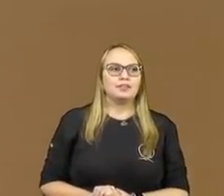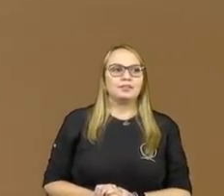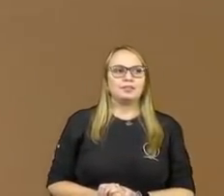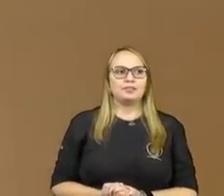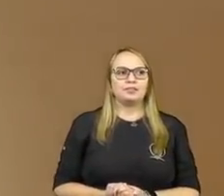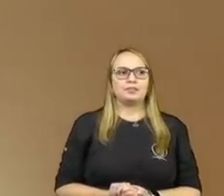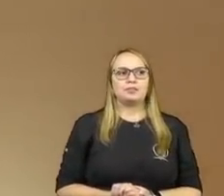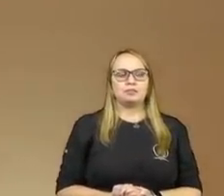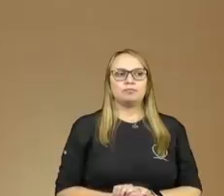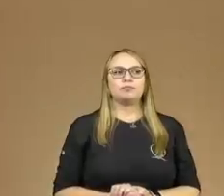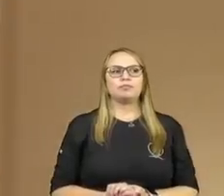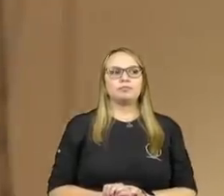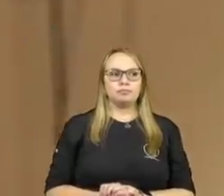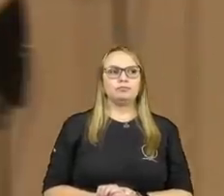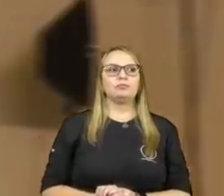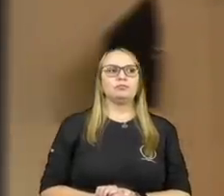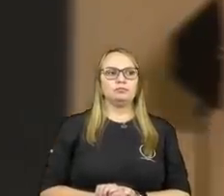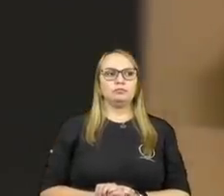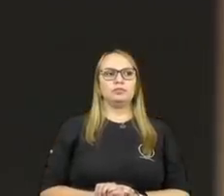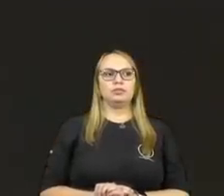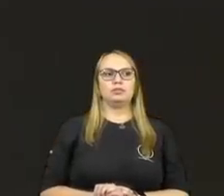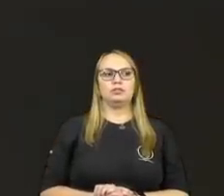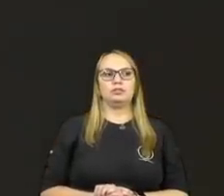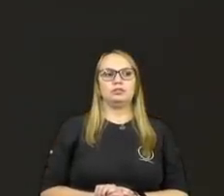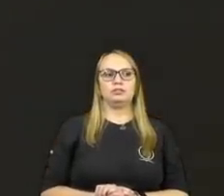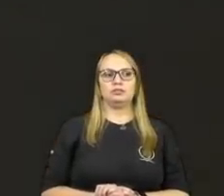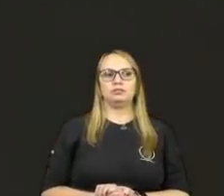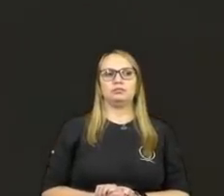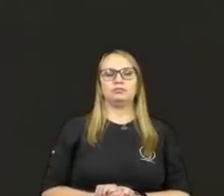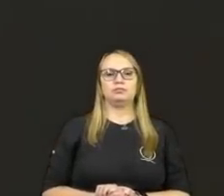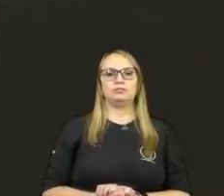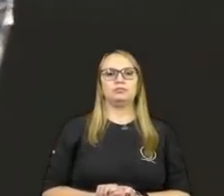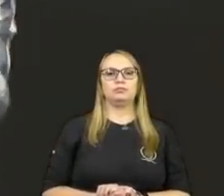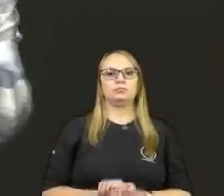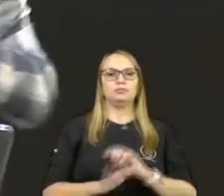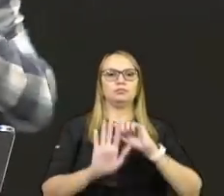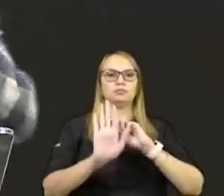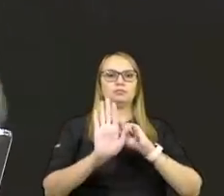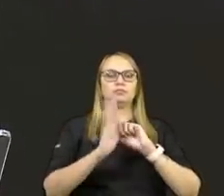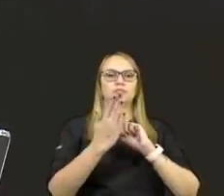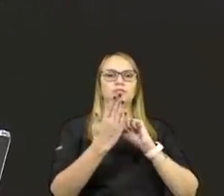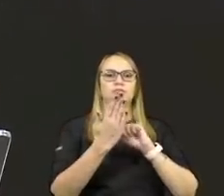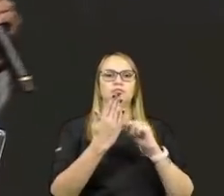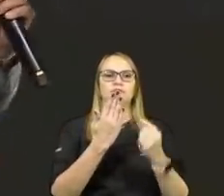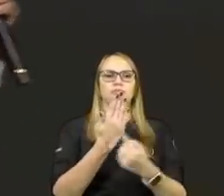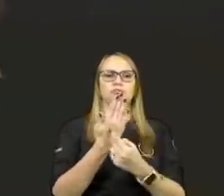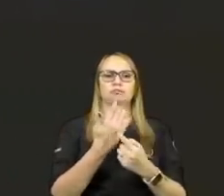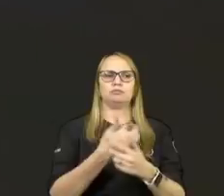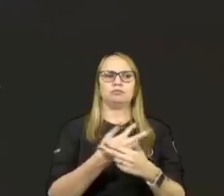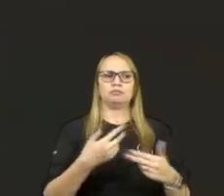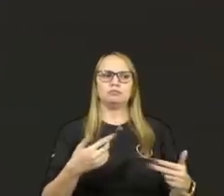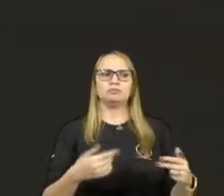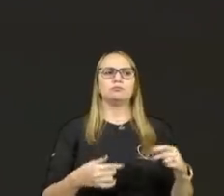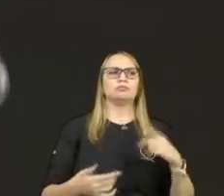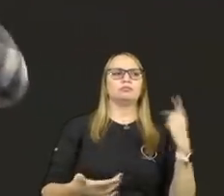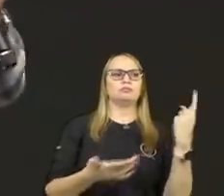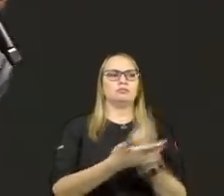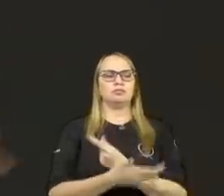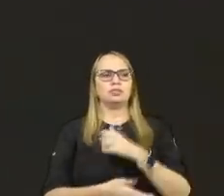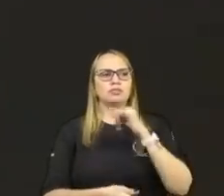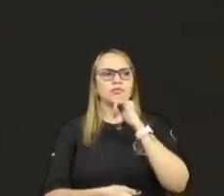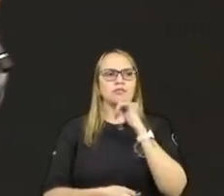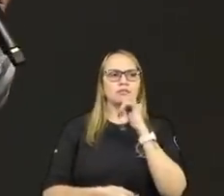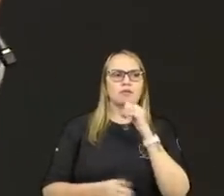é simbologia para a nossa vida. Vão acontecer coisas, um rio na cheia,